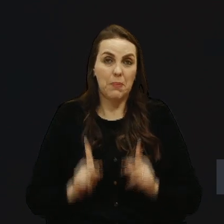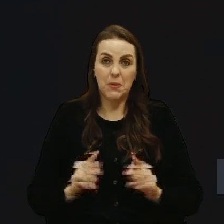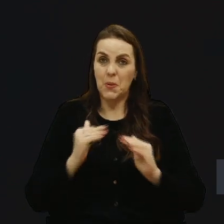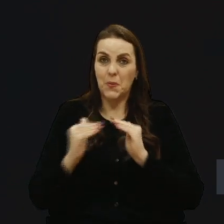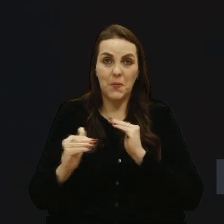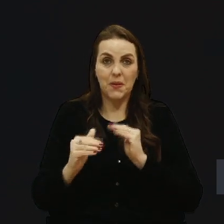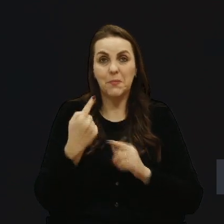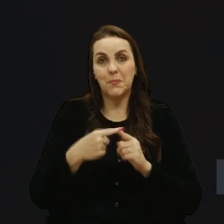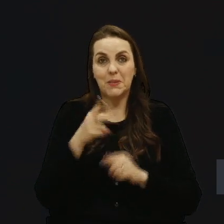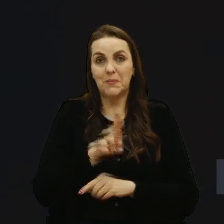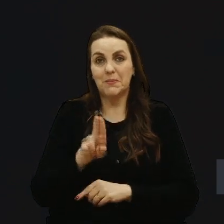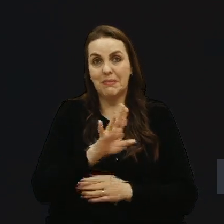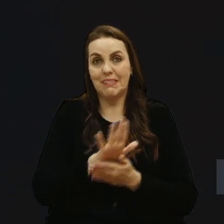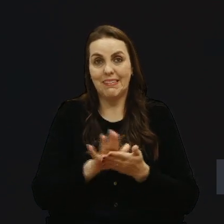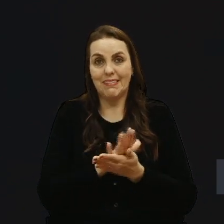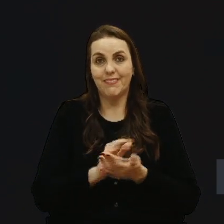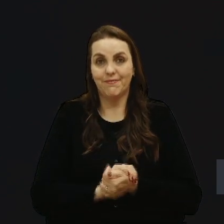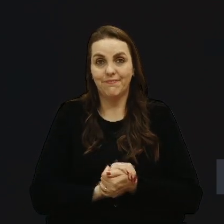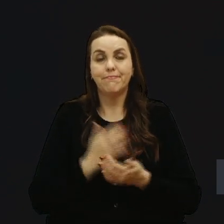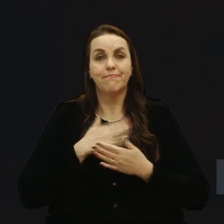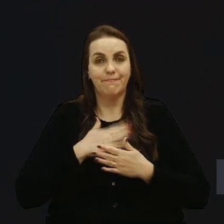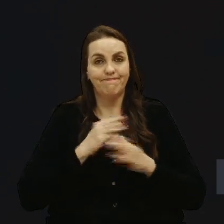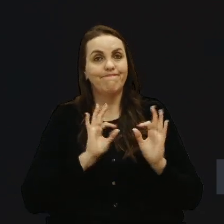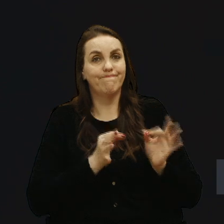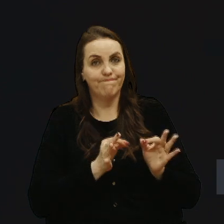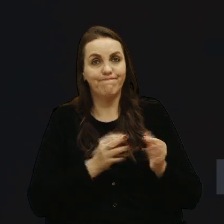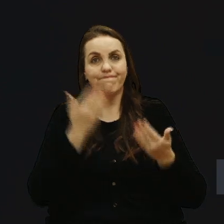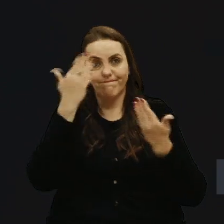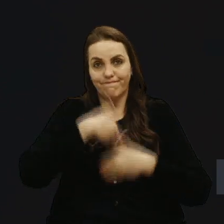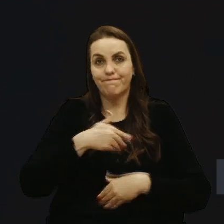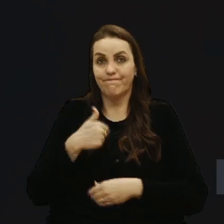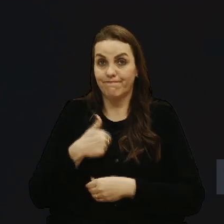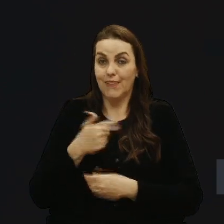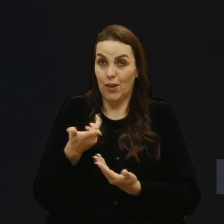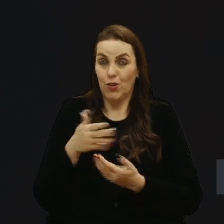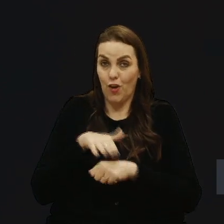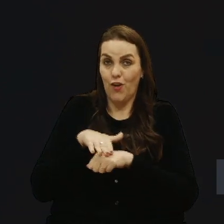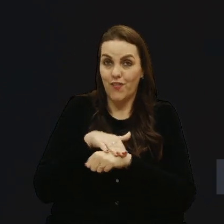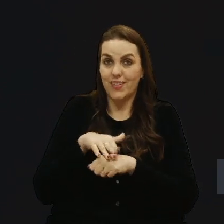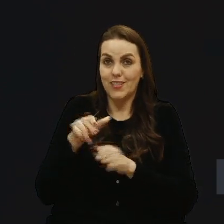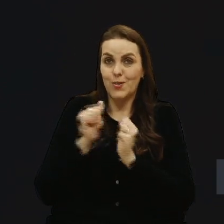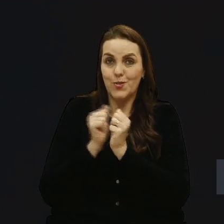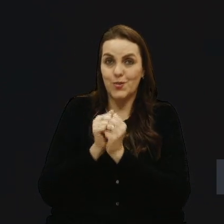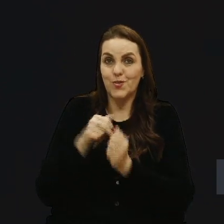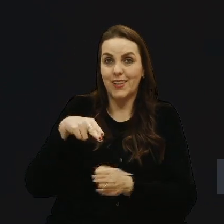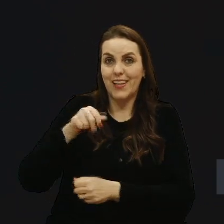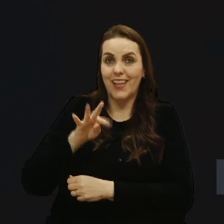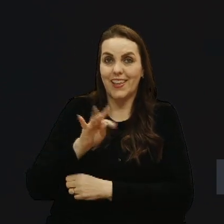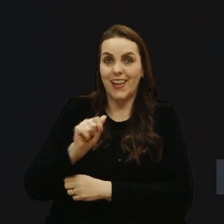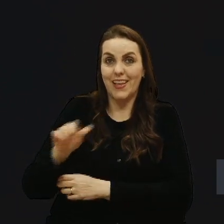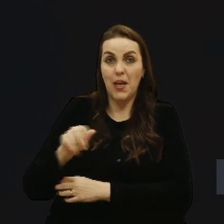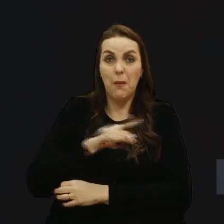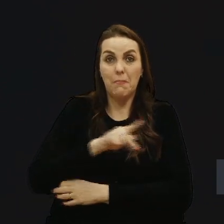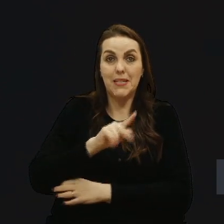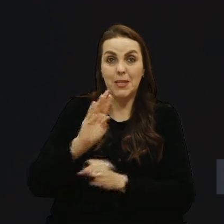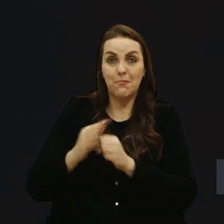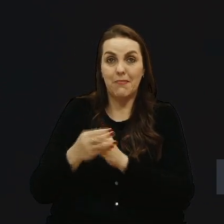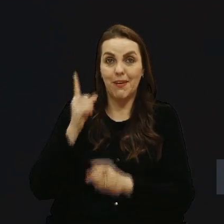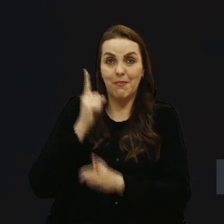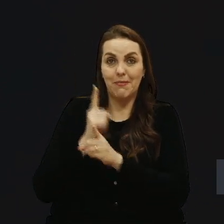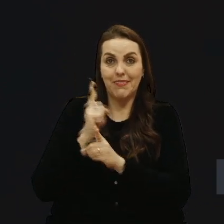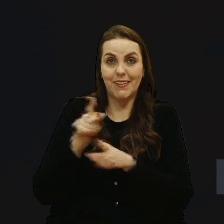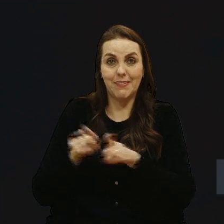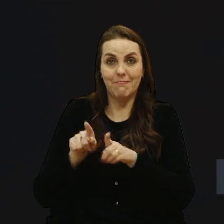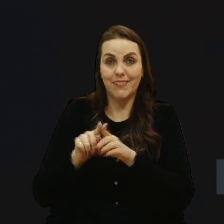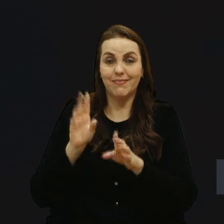Exatamente. Então, para mim ficou provado. Tava comentando com a Natalia que estava junto comigo, encontrei outras pessoas do bairro, até a presidente do bairro encontrei no ônibus, tava indo